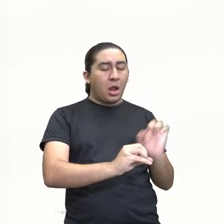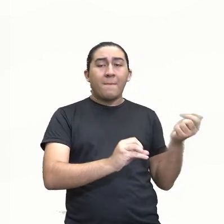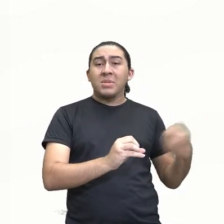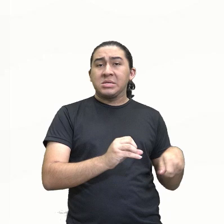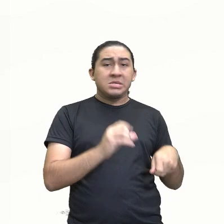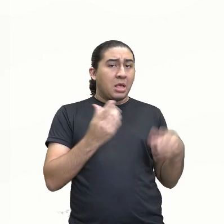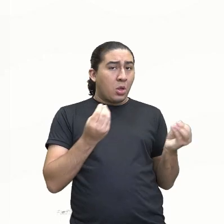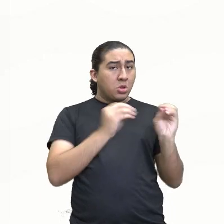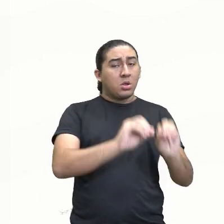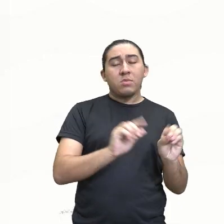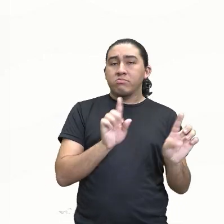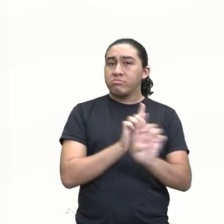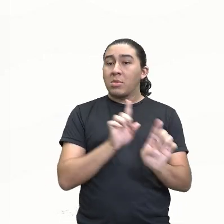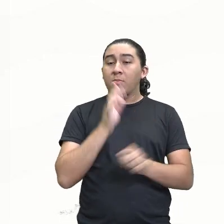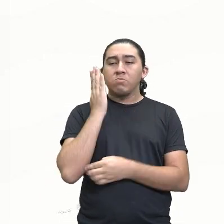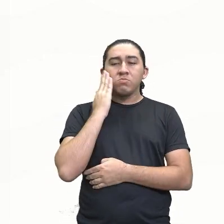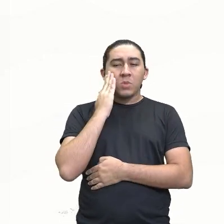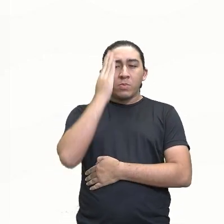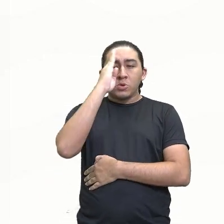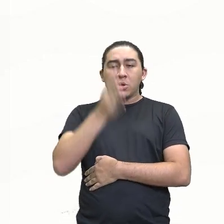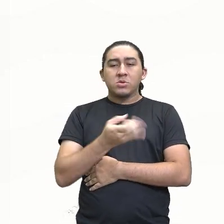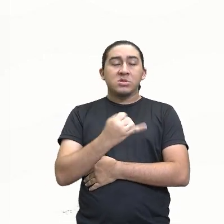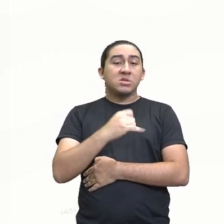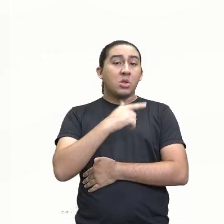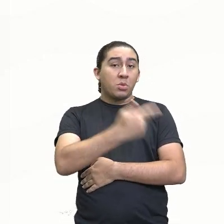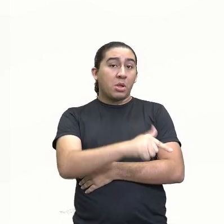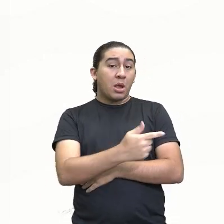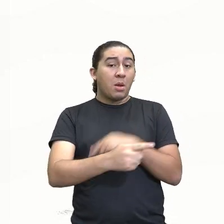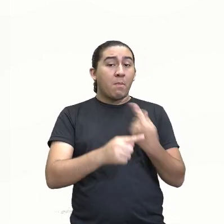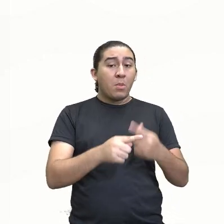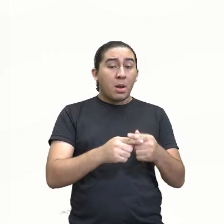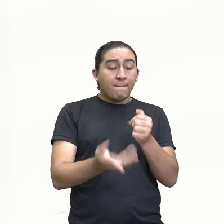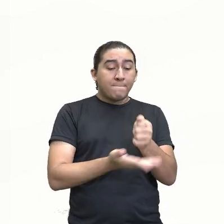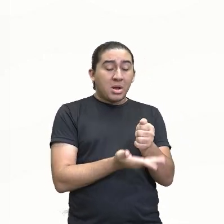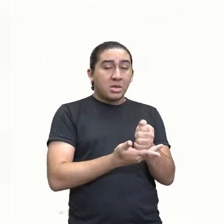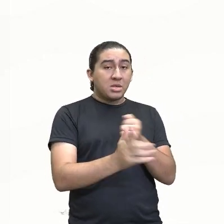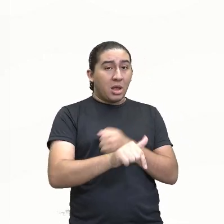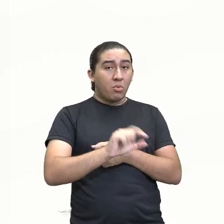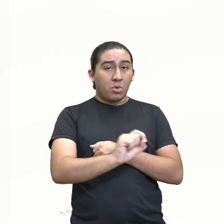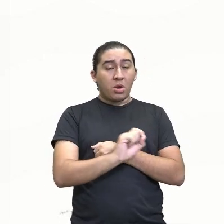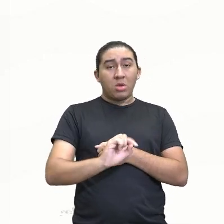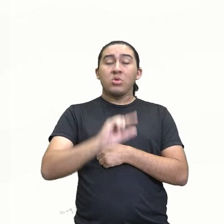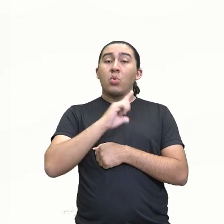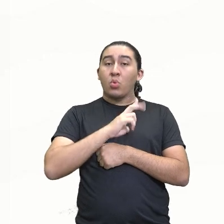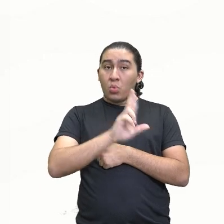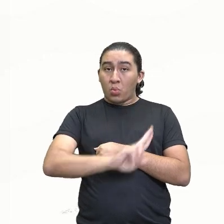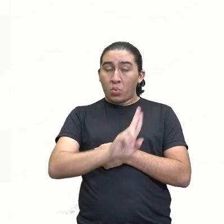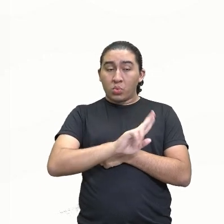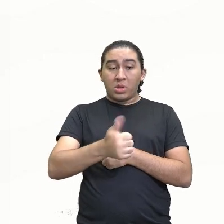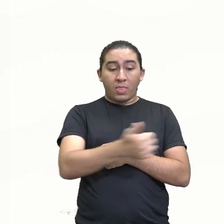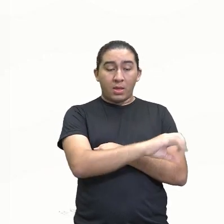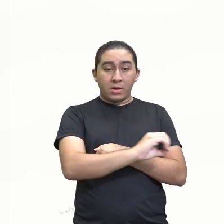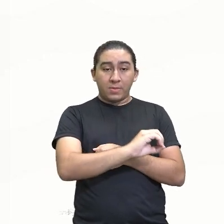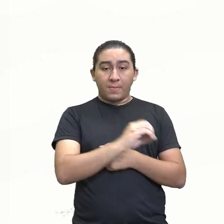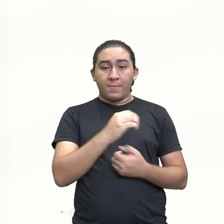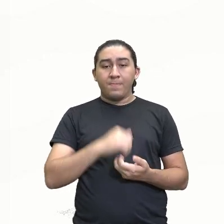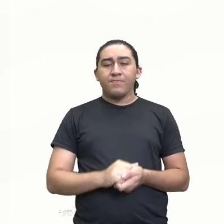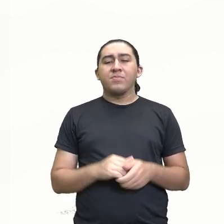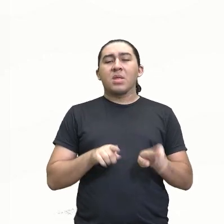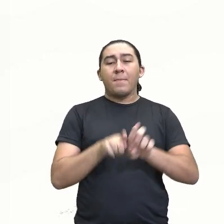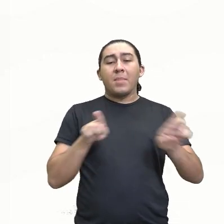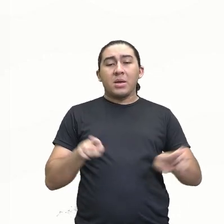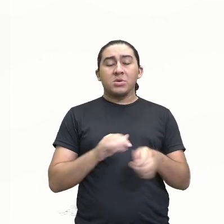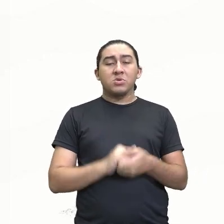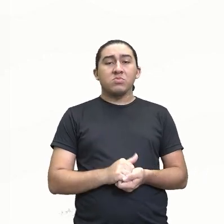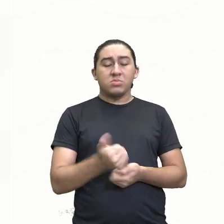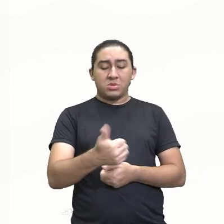aparecer. Você já sabe que quando não aparece é porque é a base decimal, tá? Mas 10 elevado